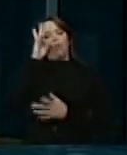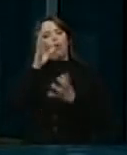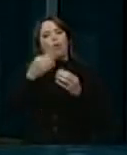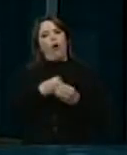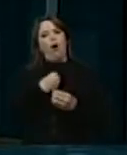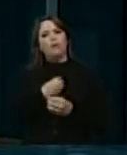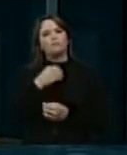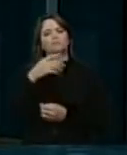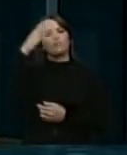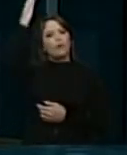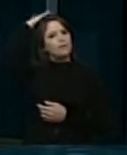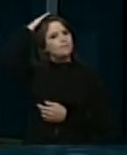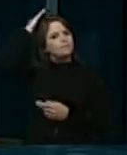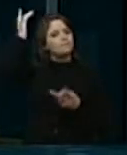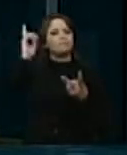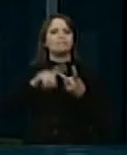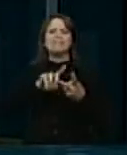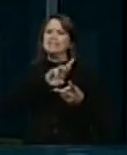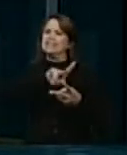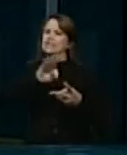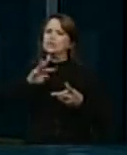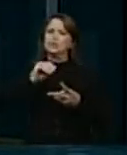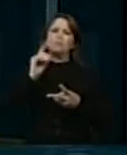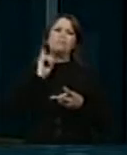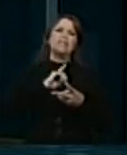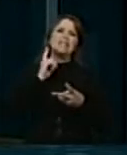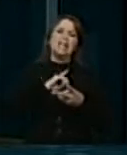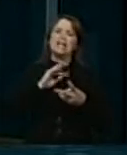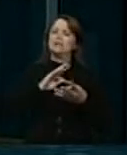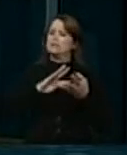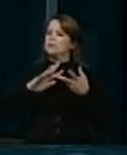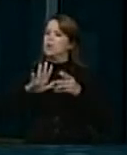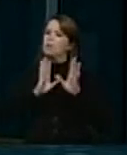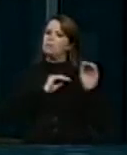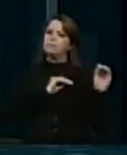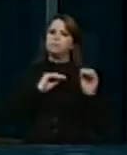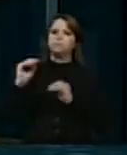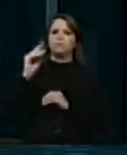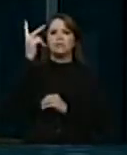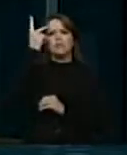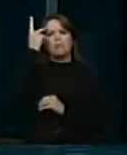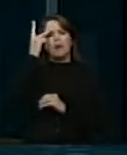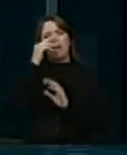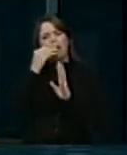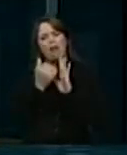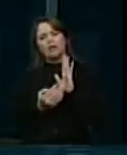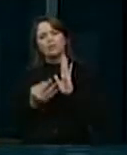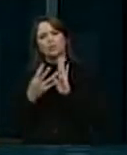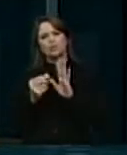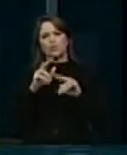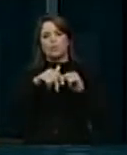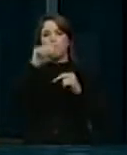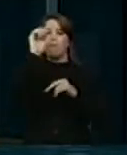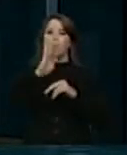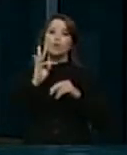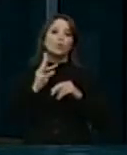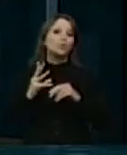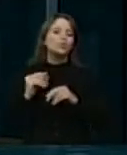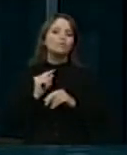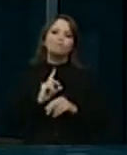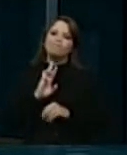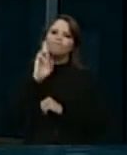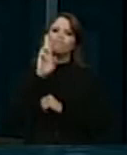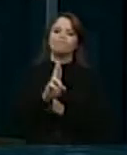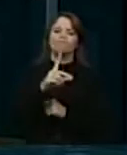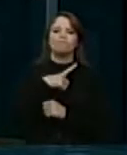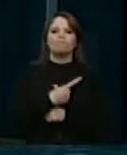de paranaenses fora do Paraná, de mineiros fora de Minas Gerais e assim por diante. O Brasil inteiro está